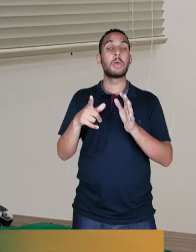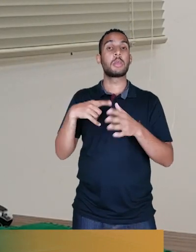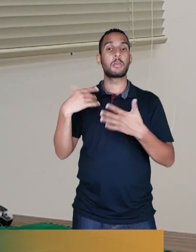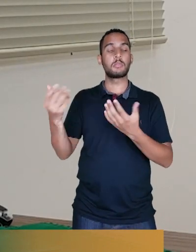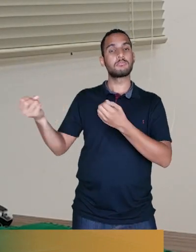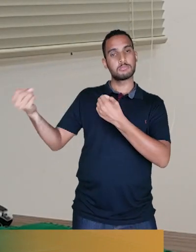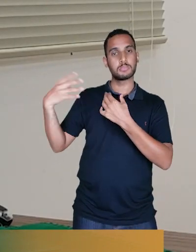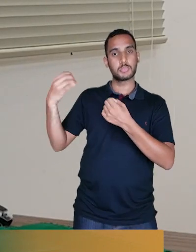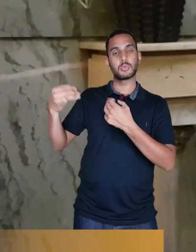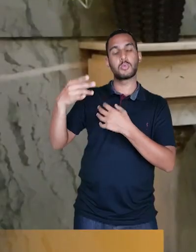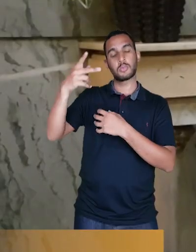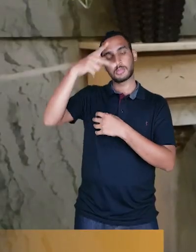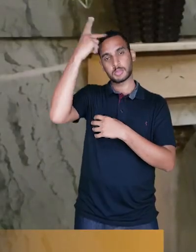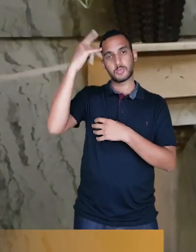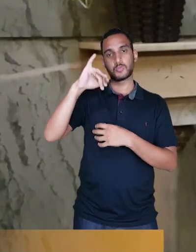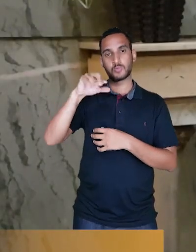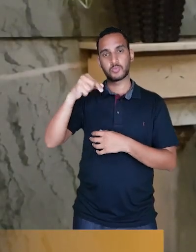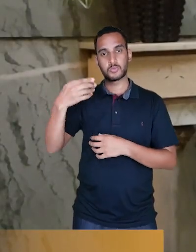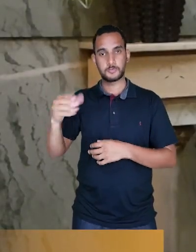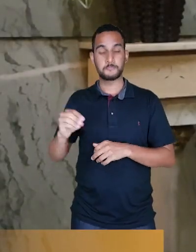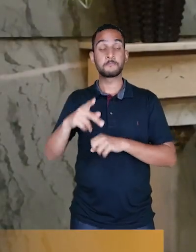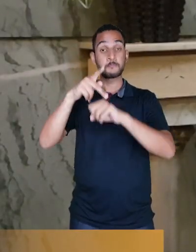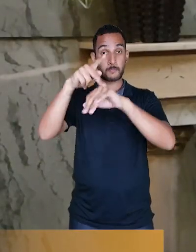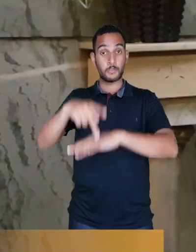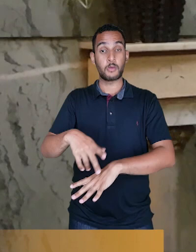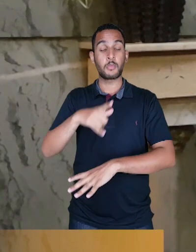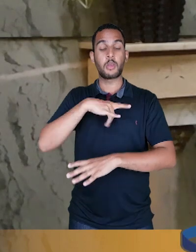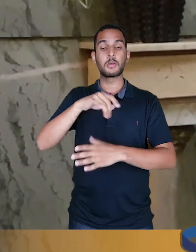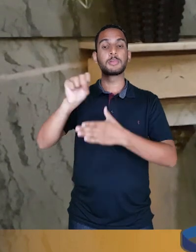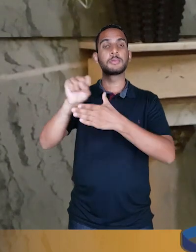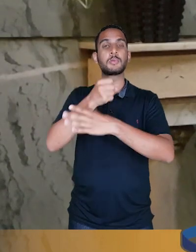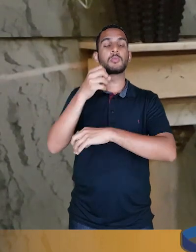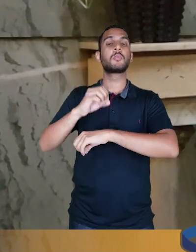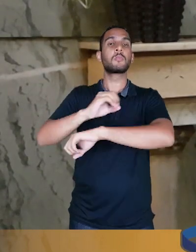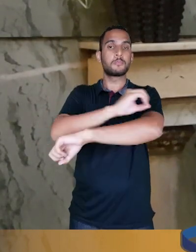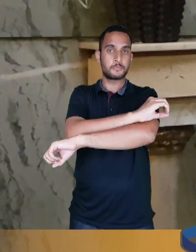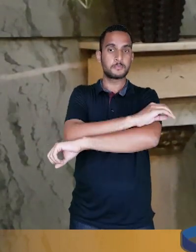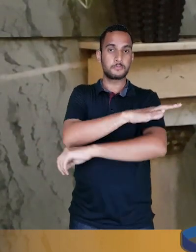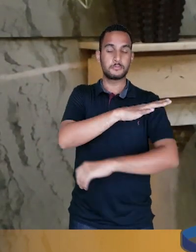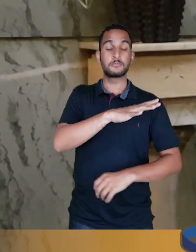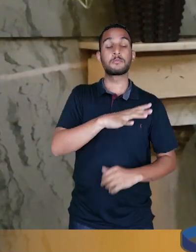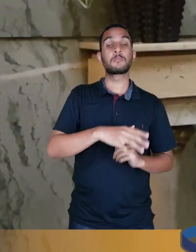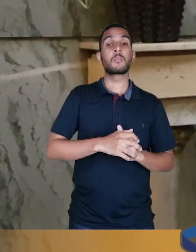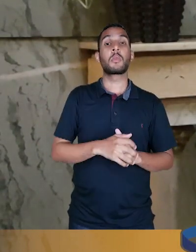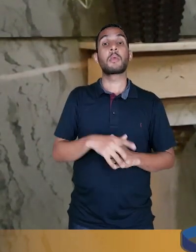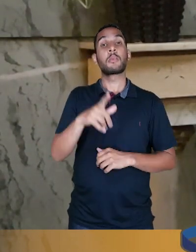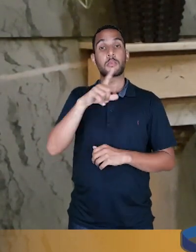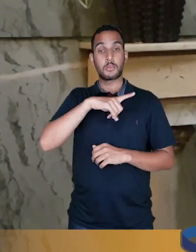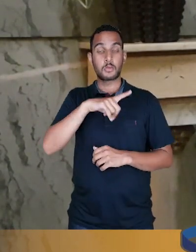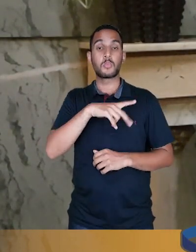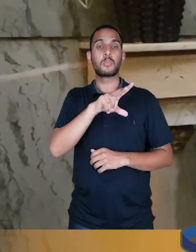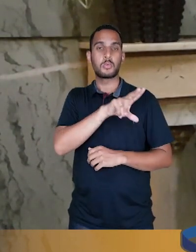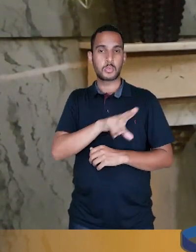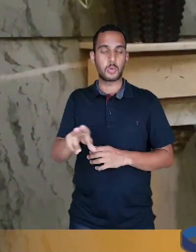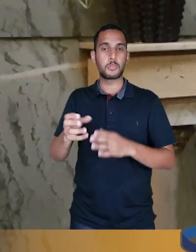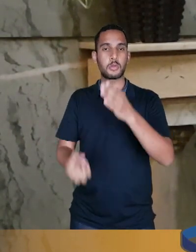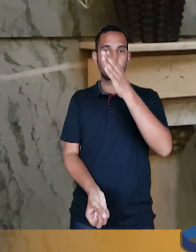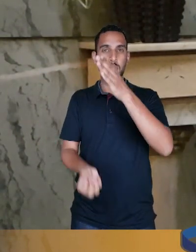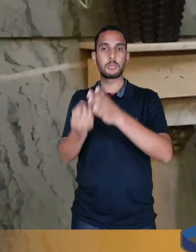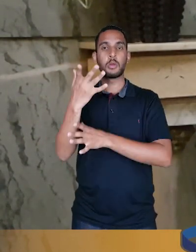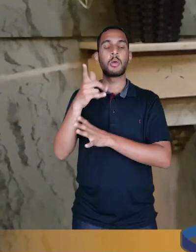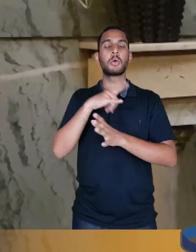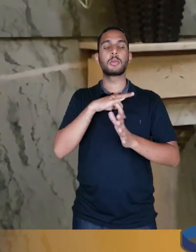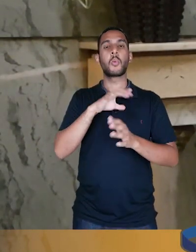pelo fundador a pagar que são joão bosco está localizada no setor oeste em goiânia a paróquia que leva o nome do santo conhecido